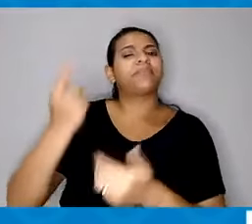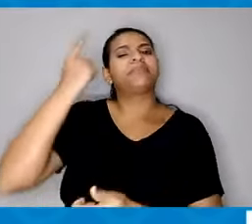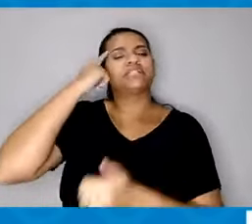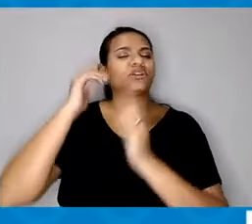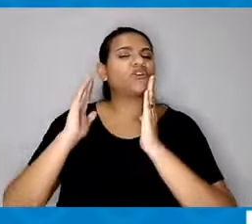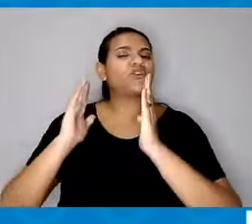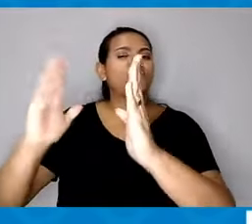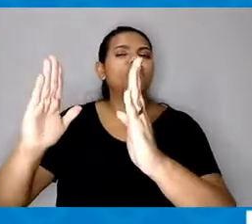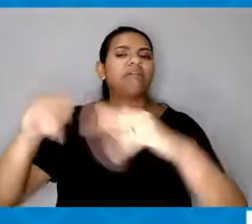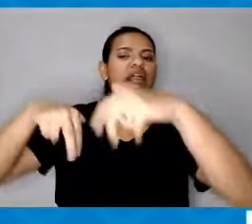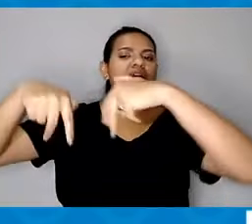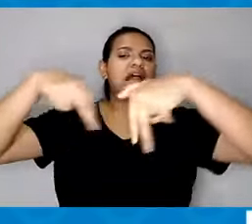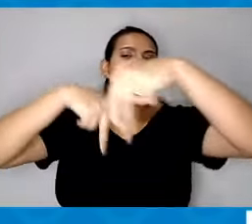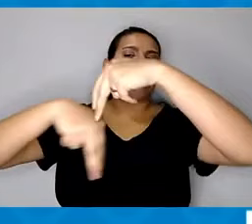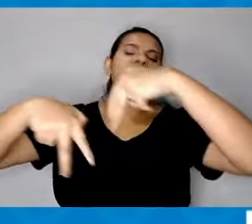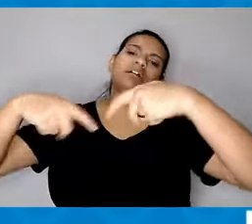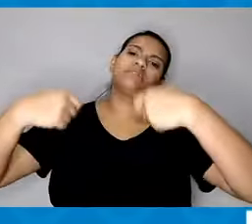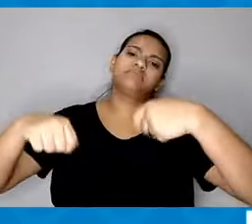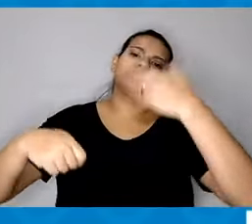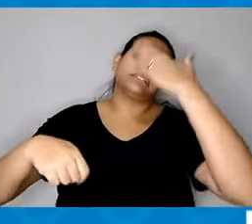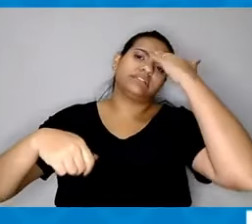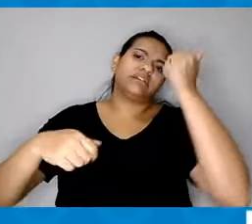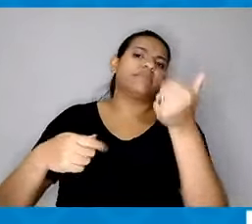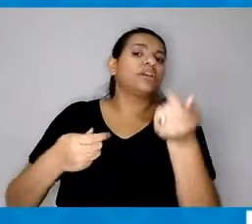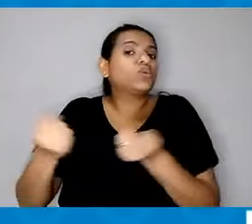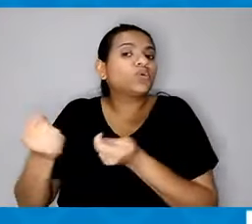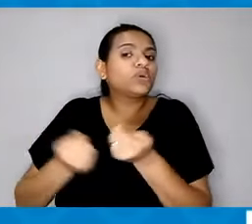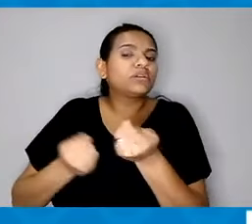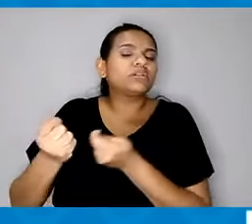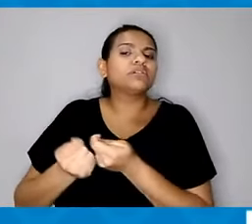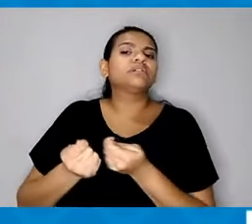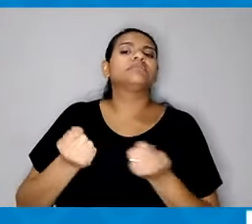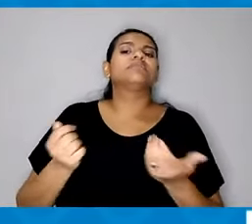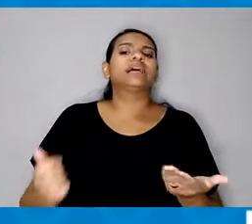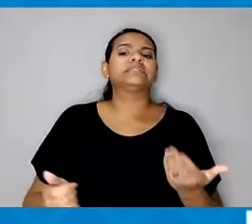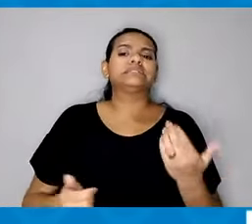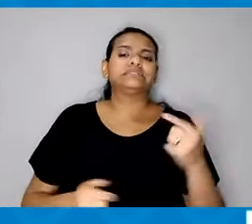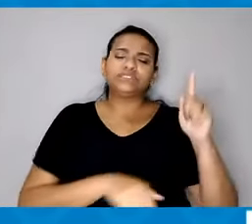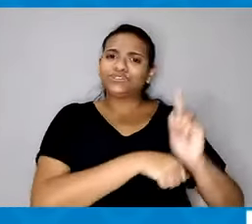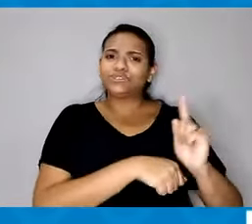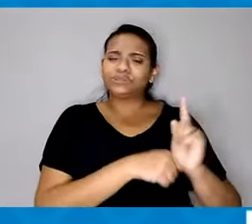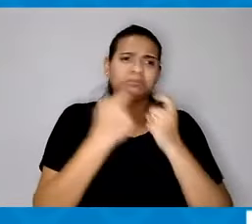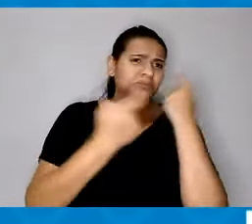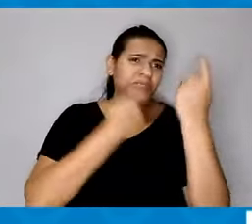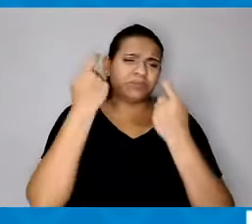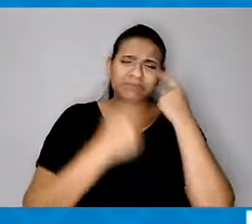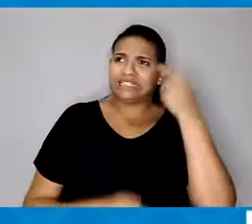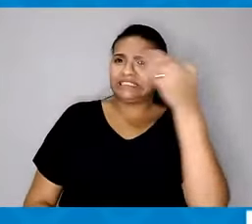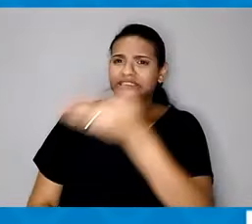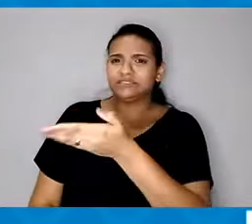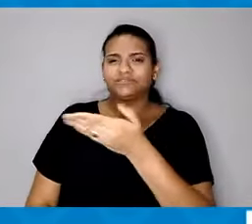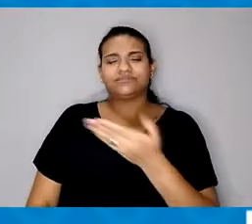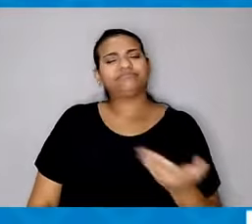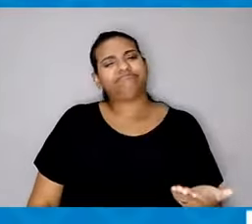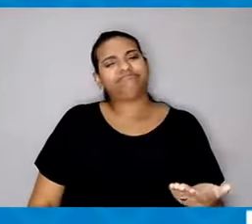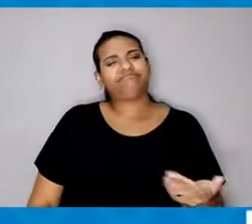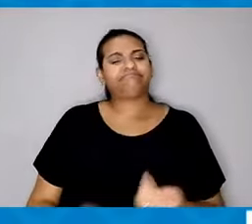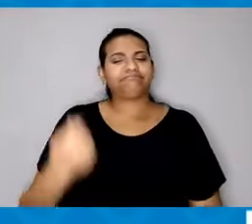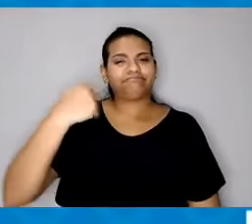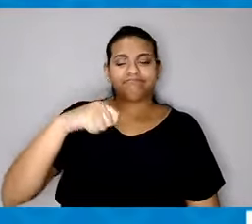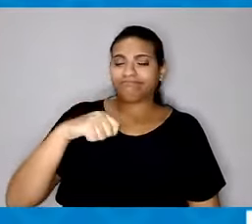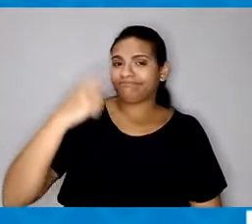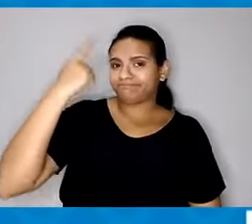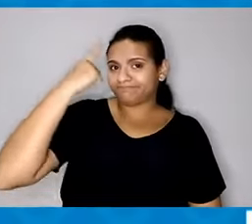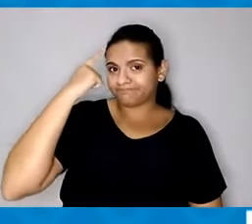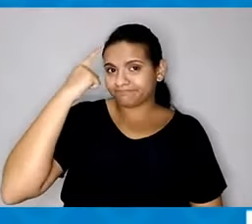você precisa... Essas coisas não são mágicas, todo mundo sabe disso, né? Mas você precisa se determinar o seguinte, ó, eu quero até o